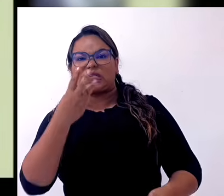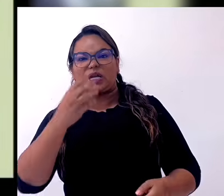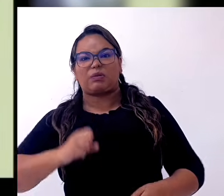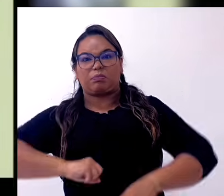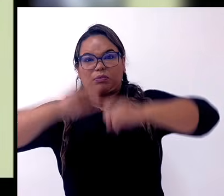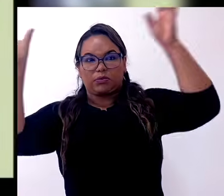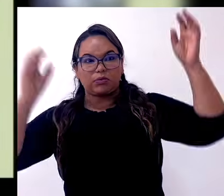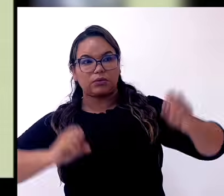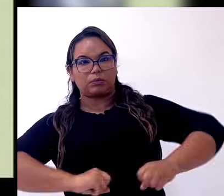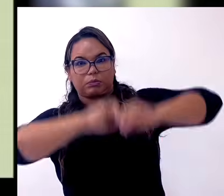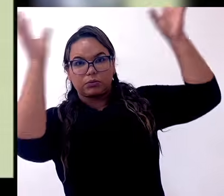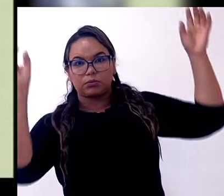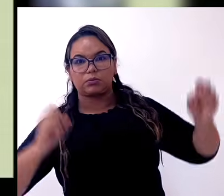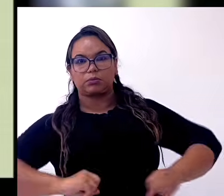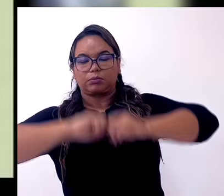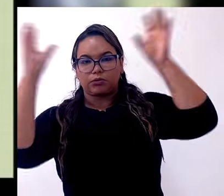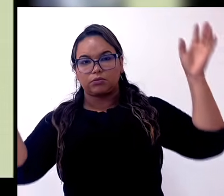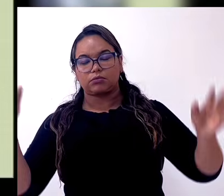correram.